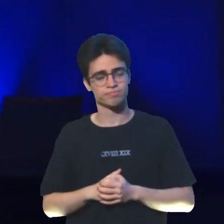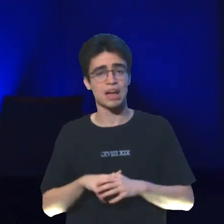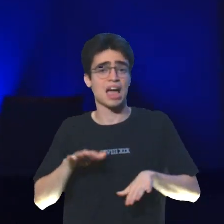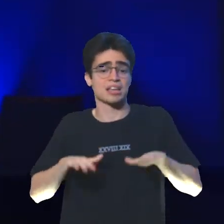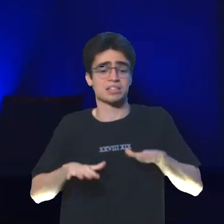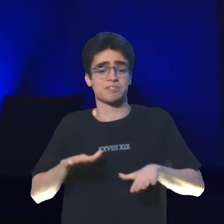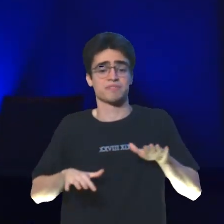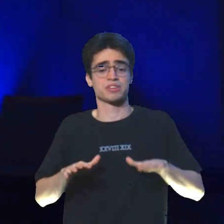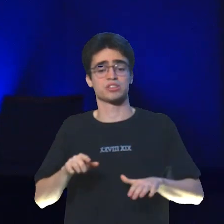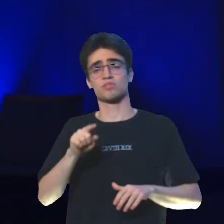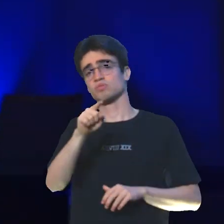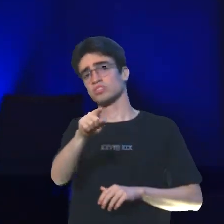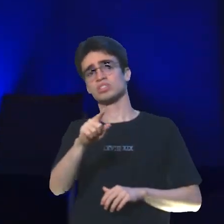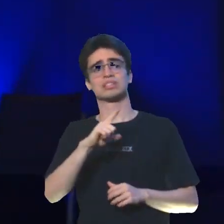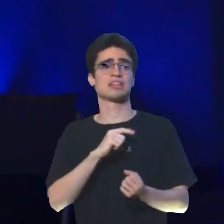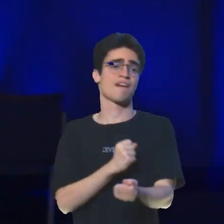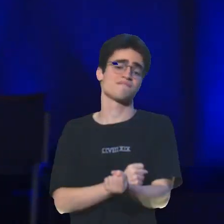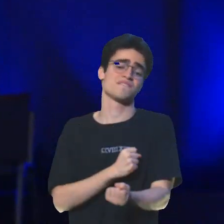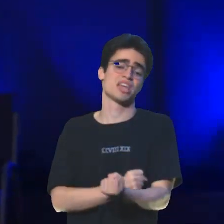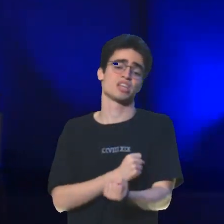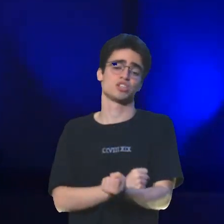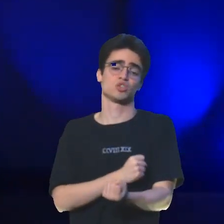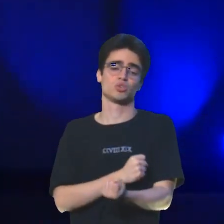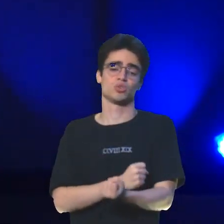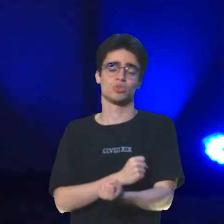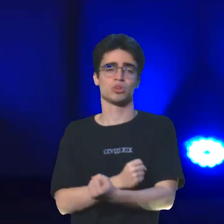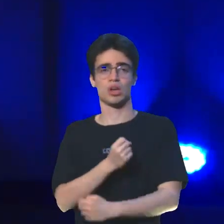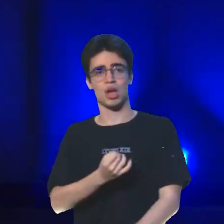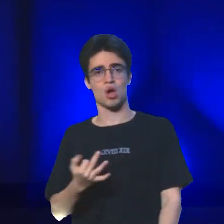Talvez você tenha vícios na sua vida.